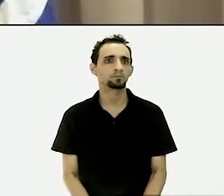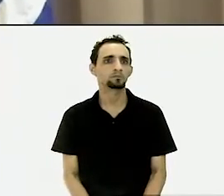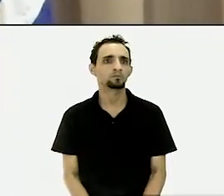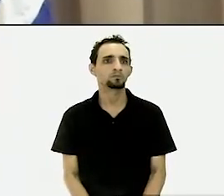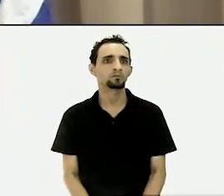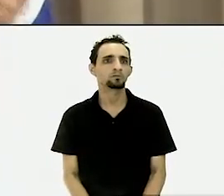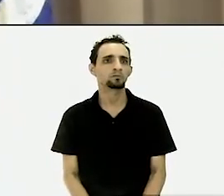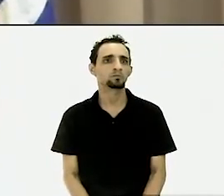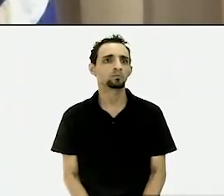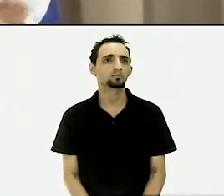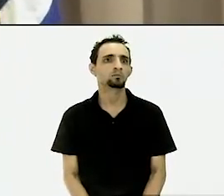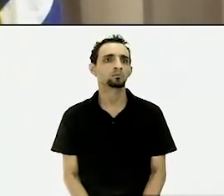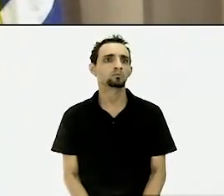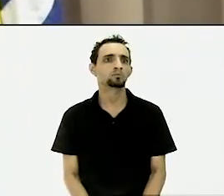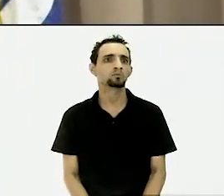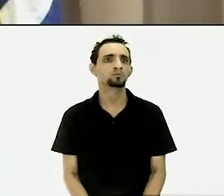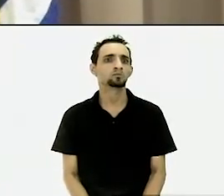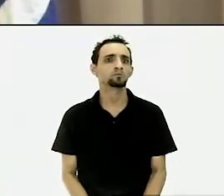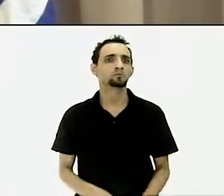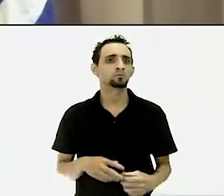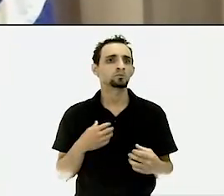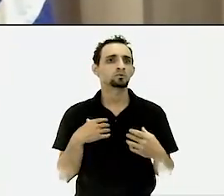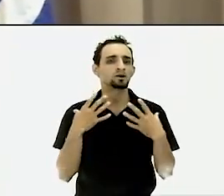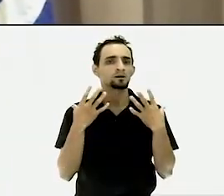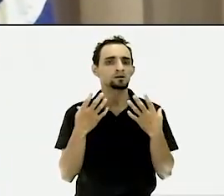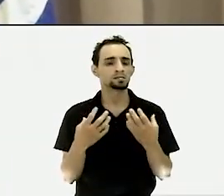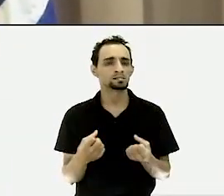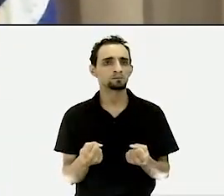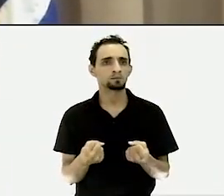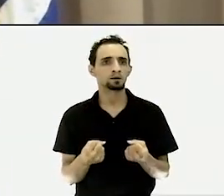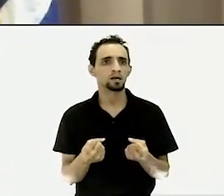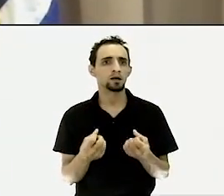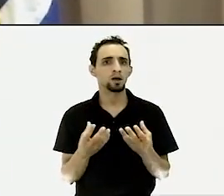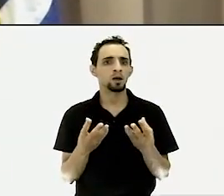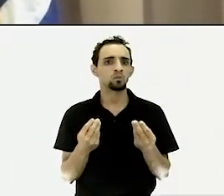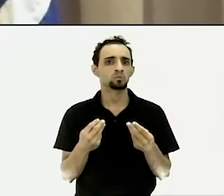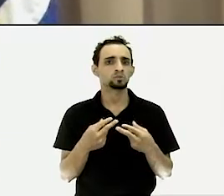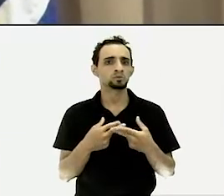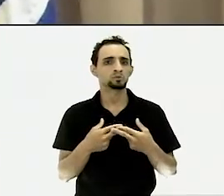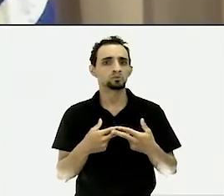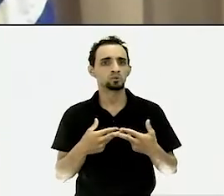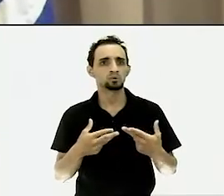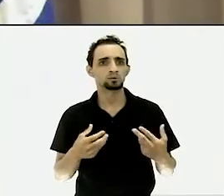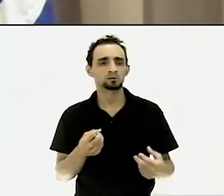que esse atendimento de saúde humanizado volta para a UPA.